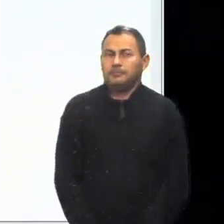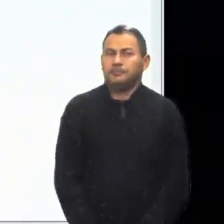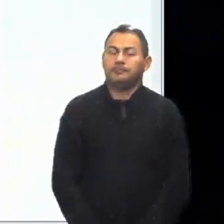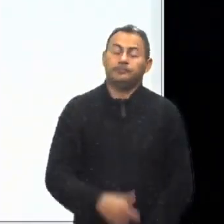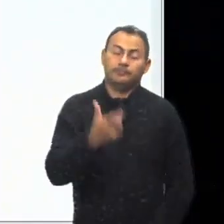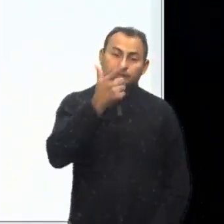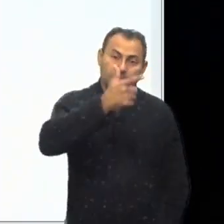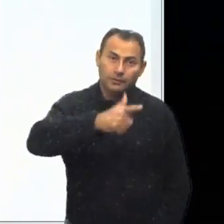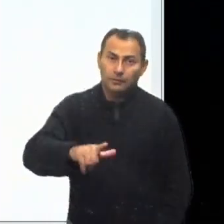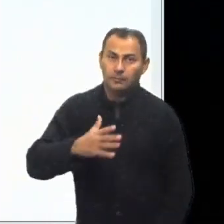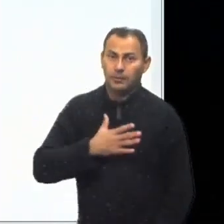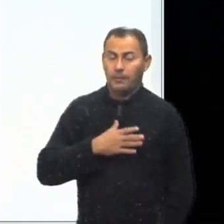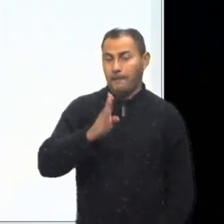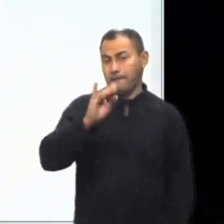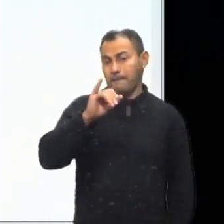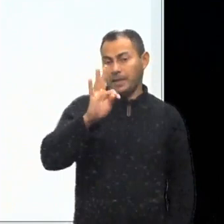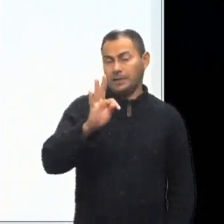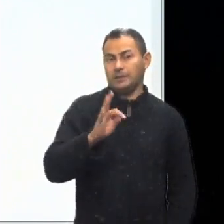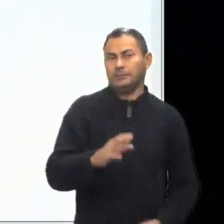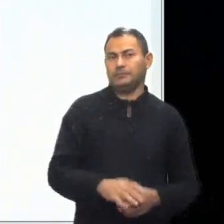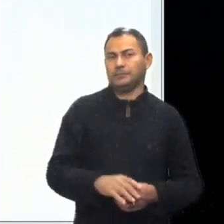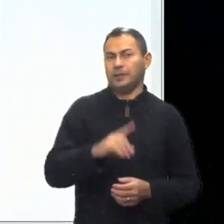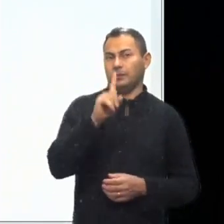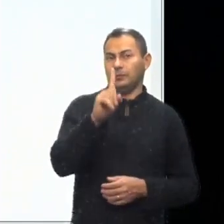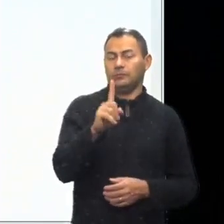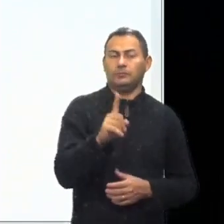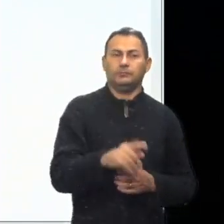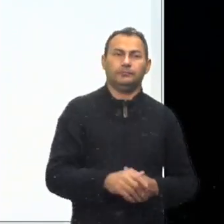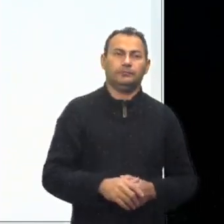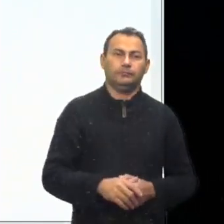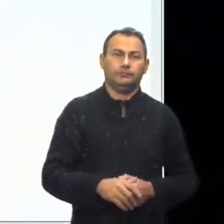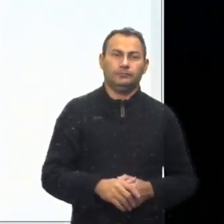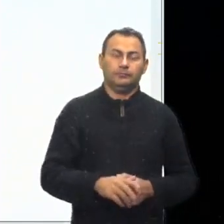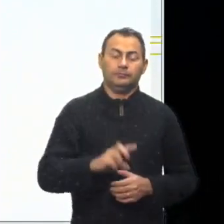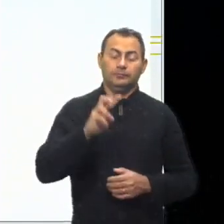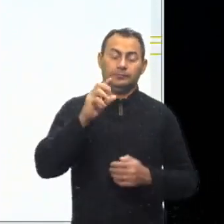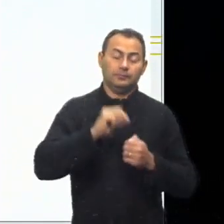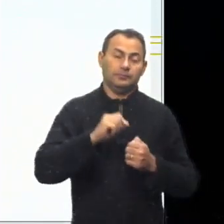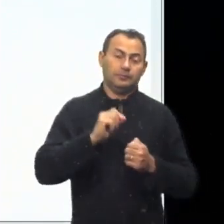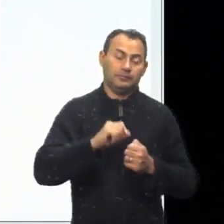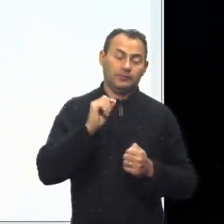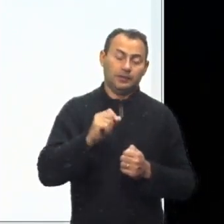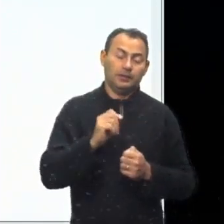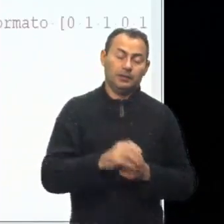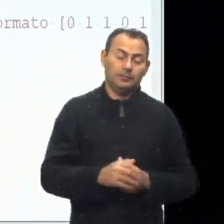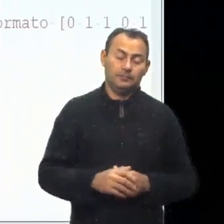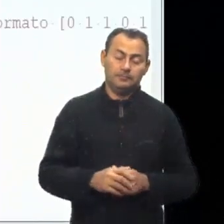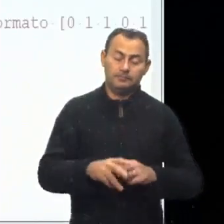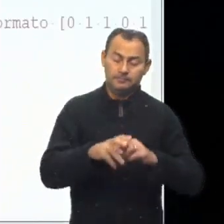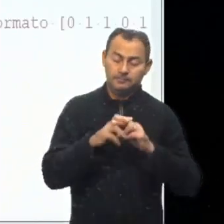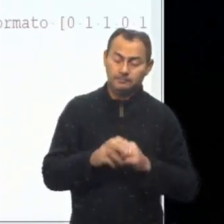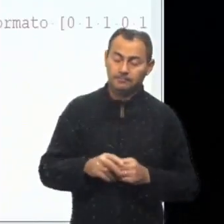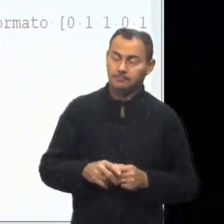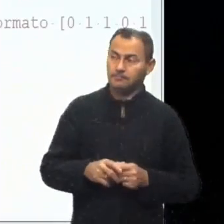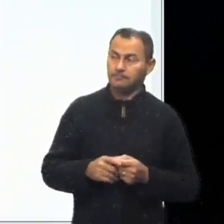De novo aqui, se o meu bit for 1, ele vai fazer com que